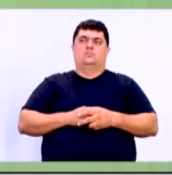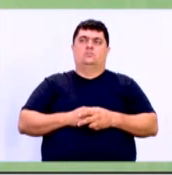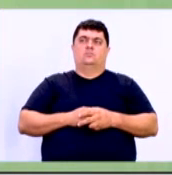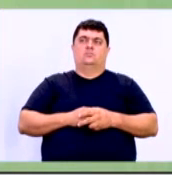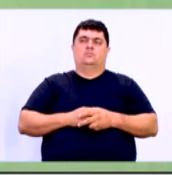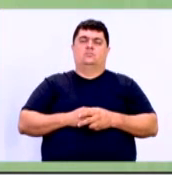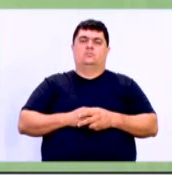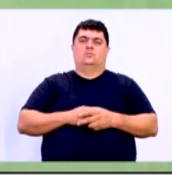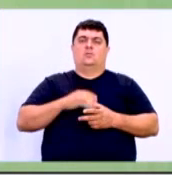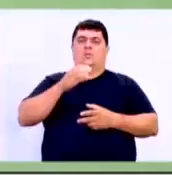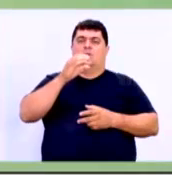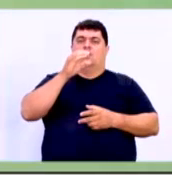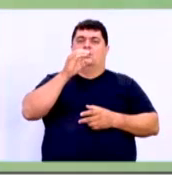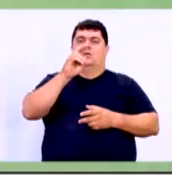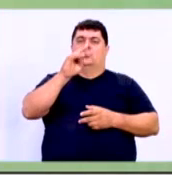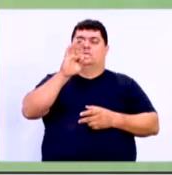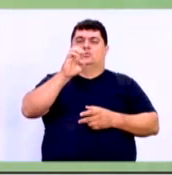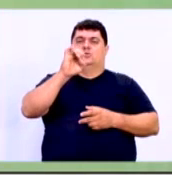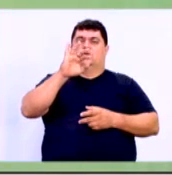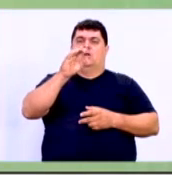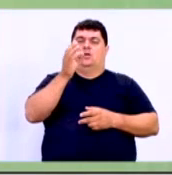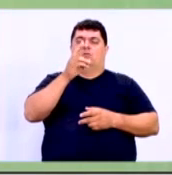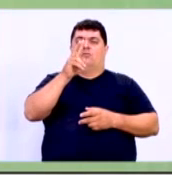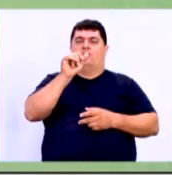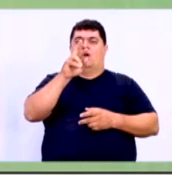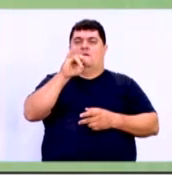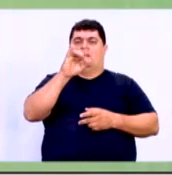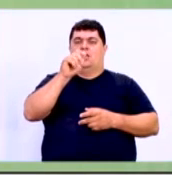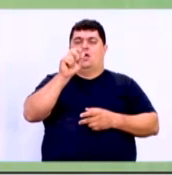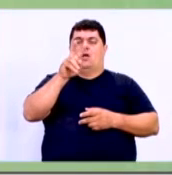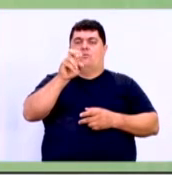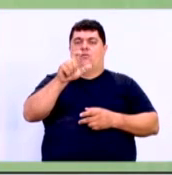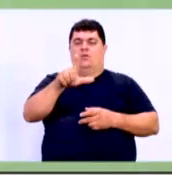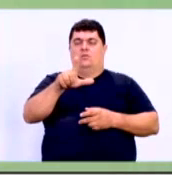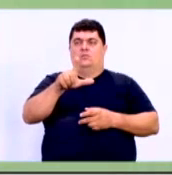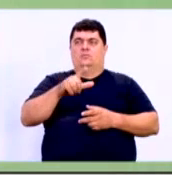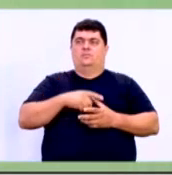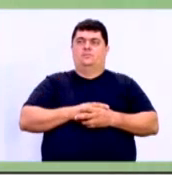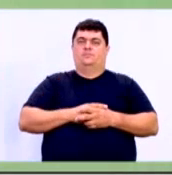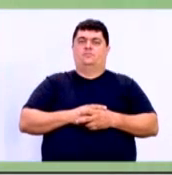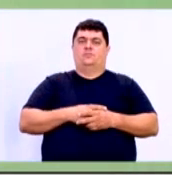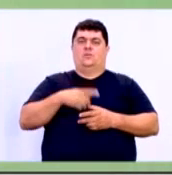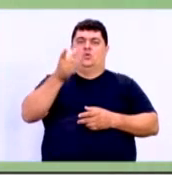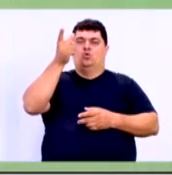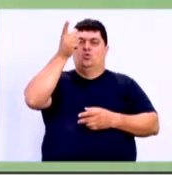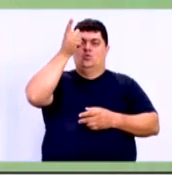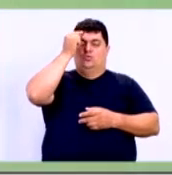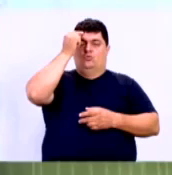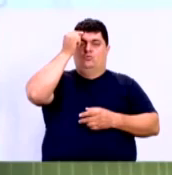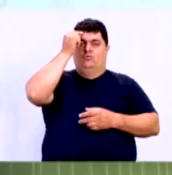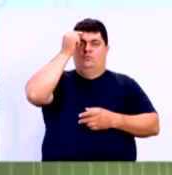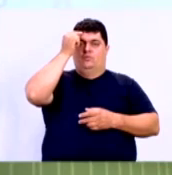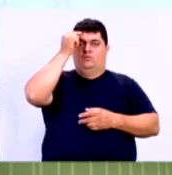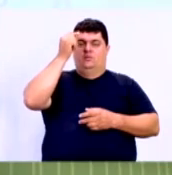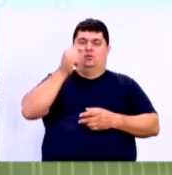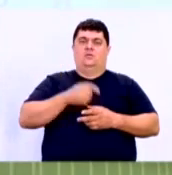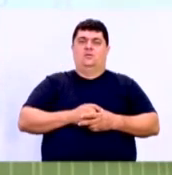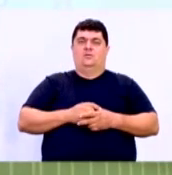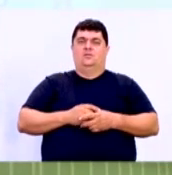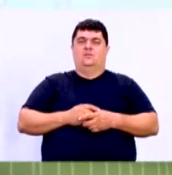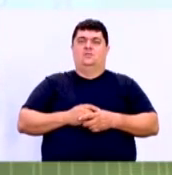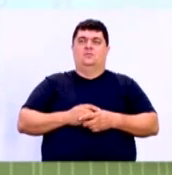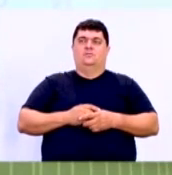Agora vamos entrar em custeio variável, certo? Ufa, deixa eu respirar que até eu fiquei sem ar